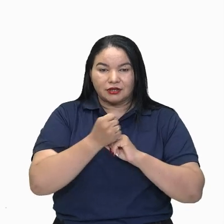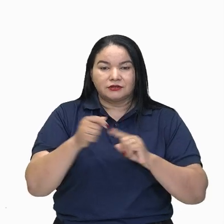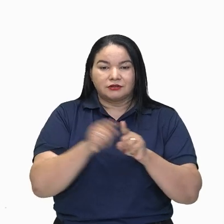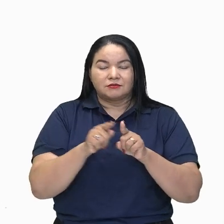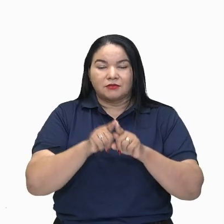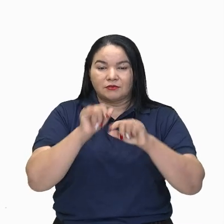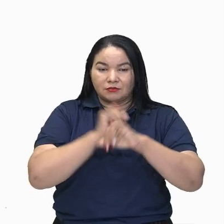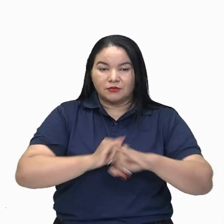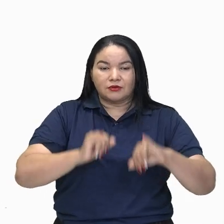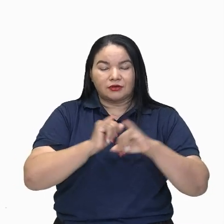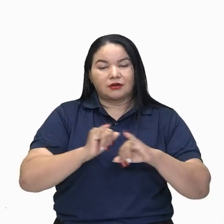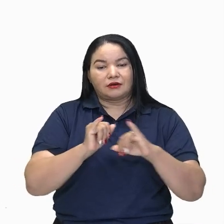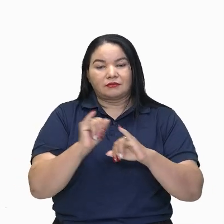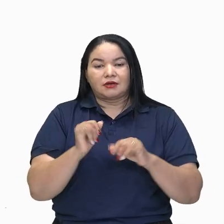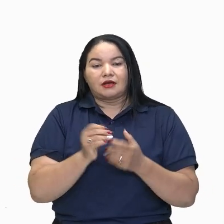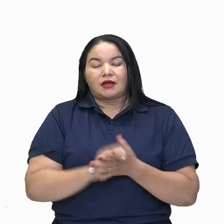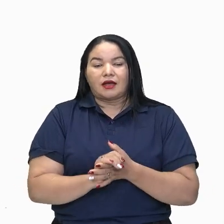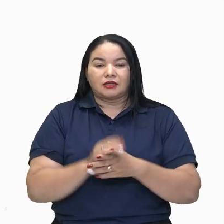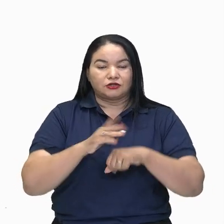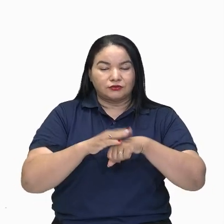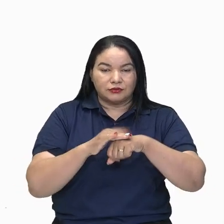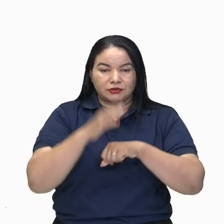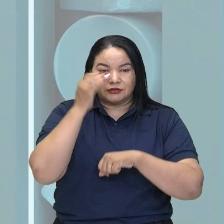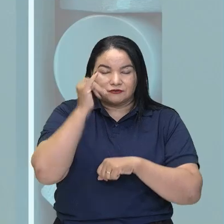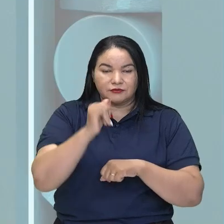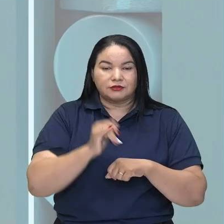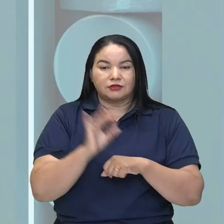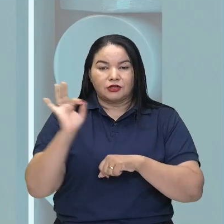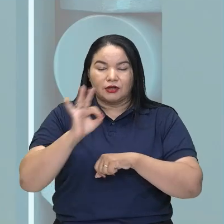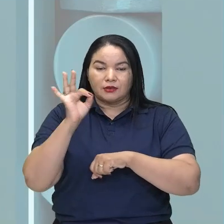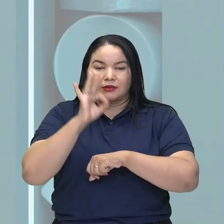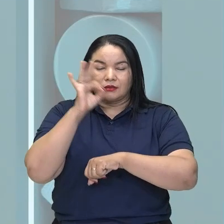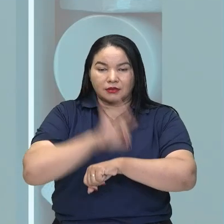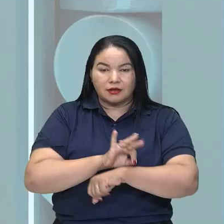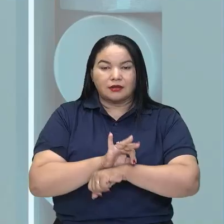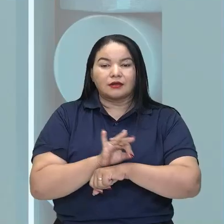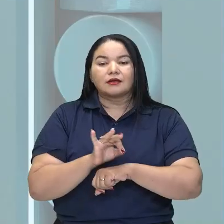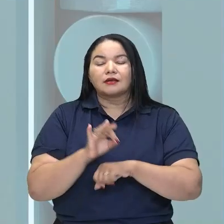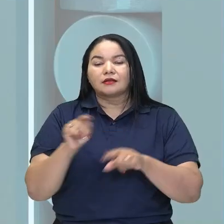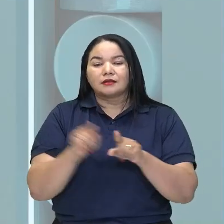campanhas contra doenças, né, contra a dengue, por exemplo,